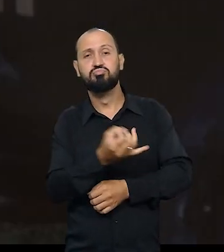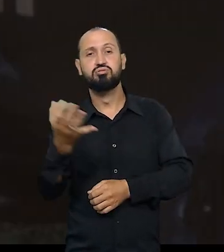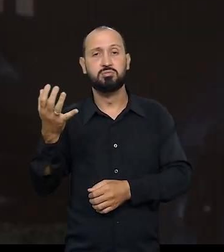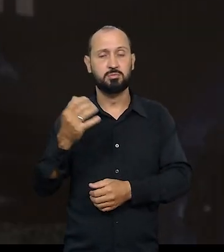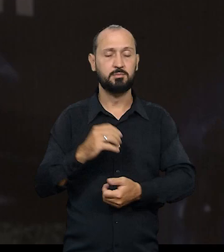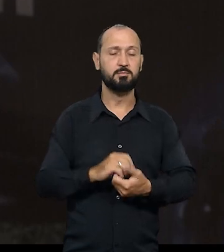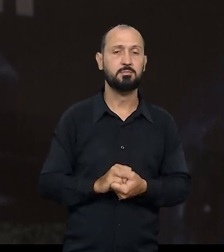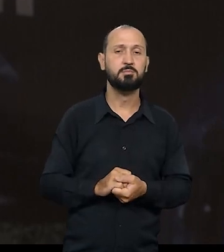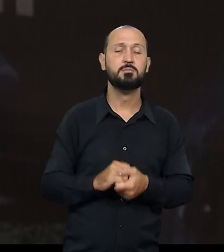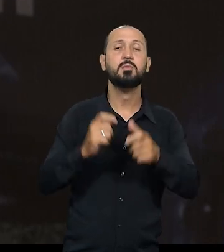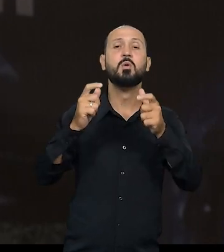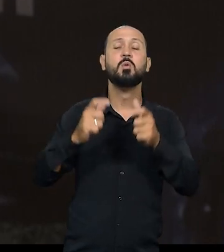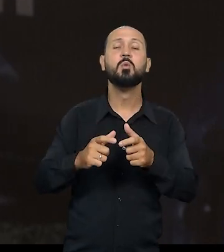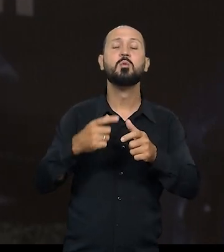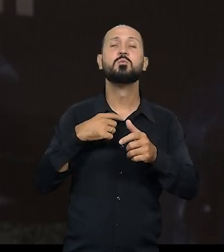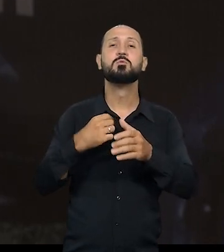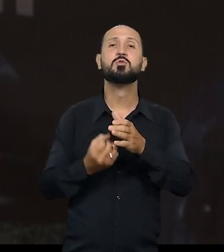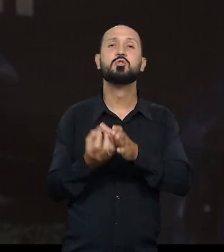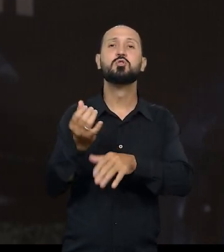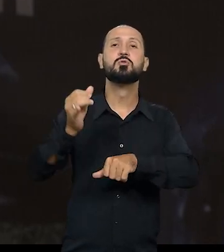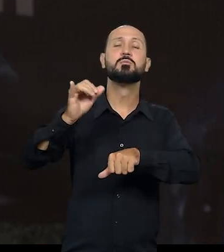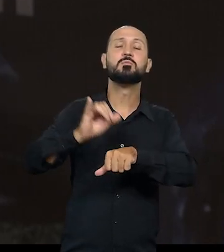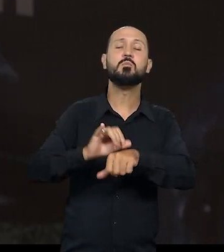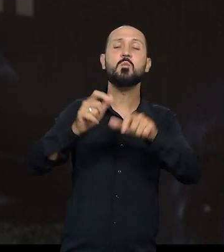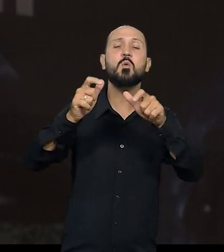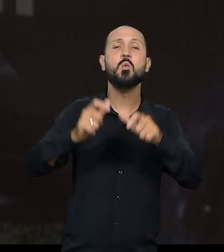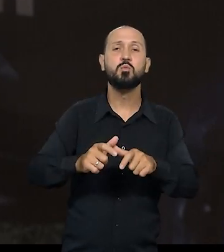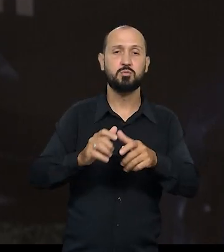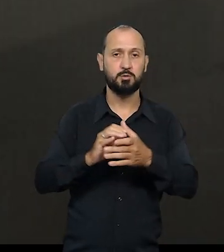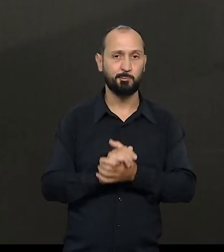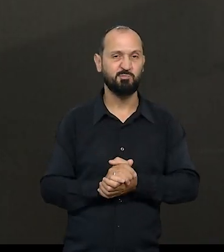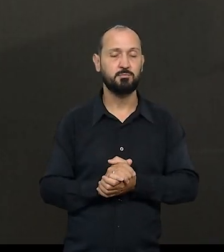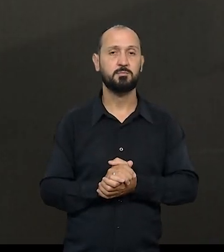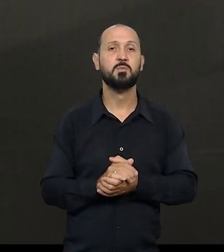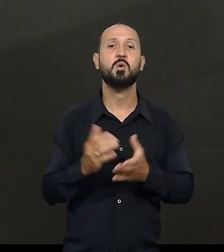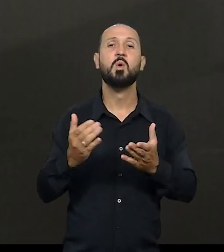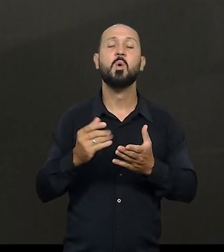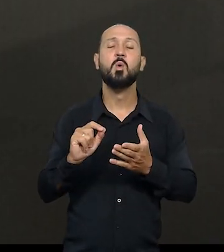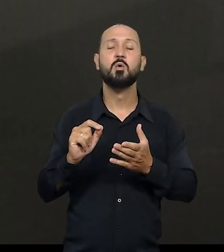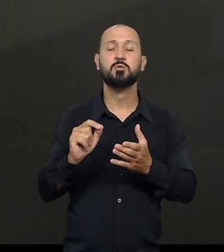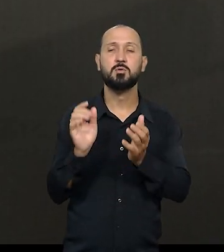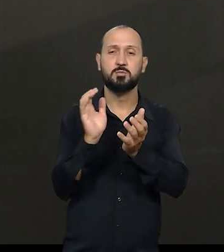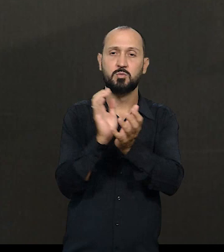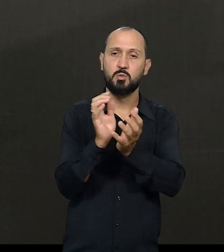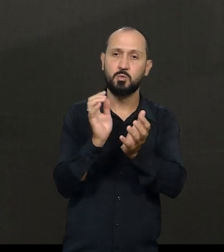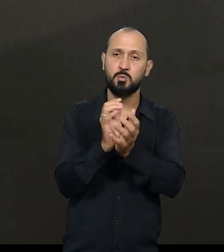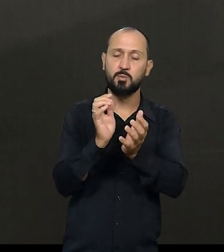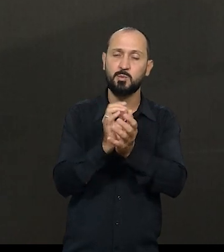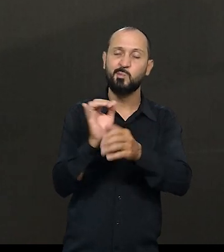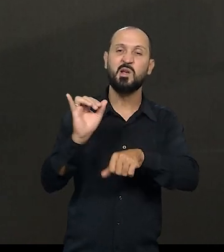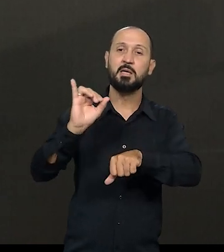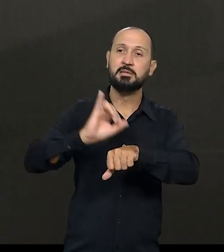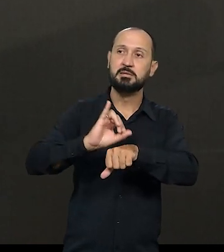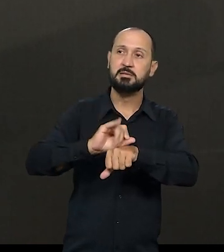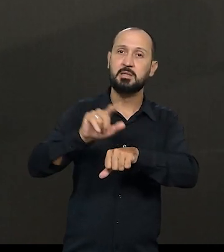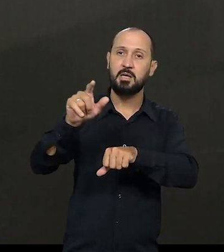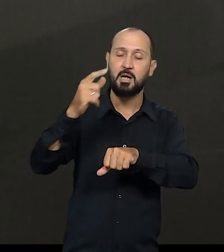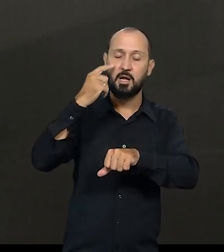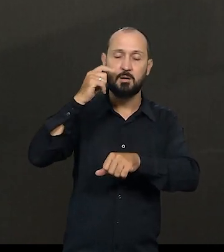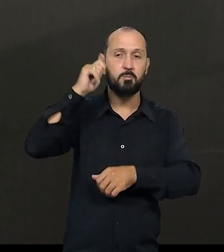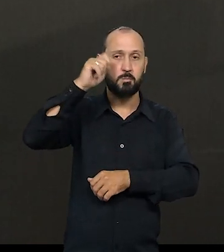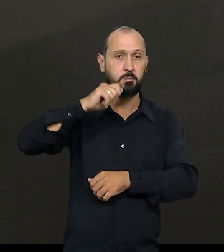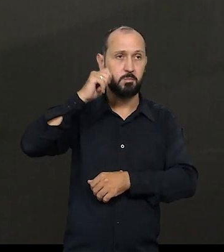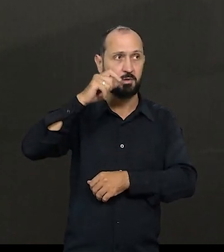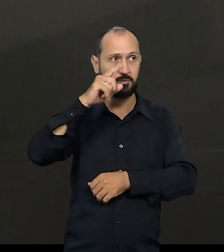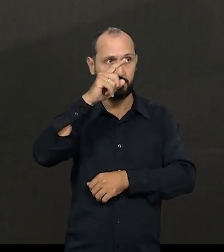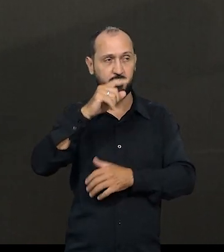público. Capitão, e onde que está localizado o Esquadrão da Cavalaria? Hoje o Esquadrão da Cavalaria nós temos a sede que fica ali no Parque dos